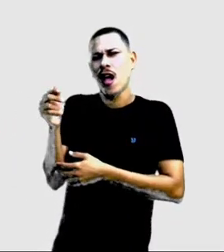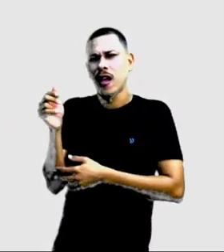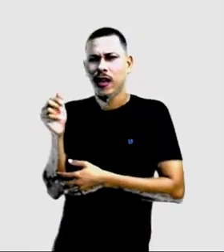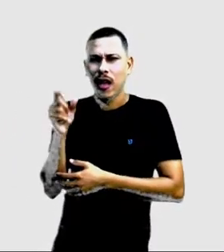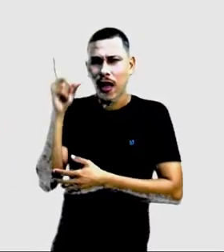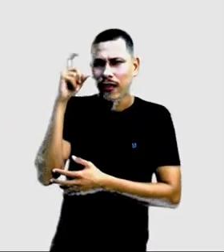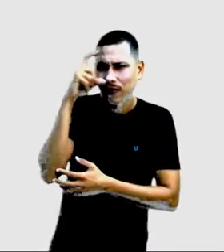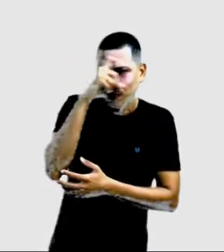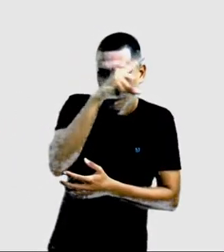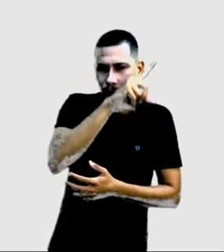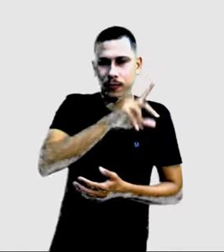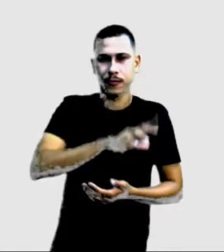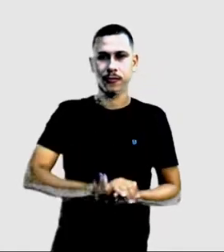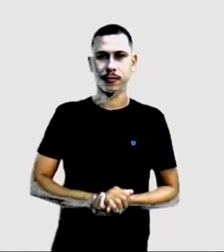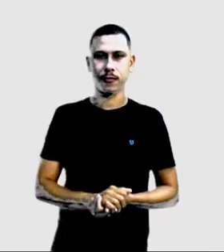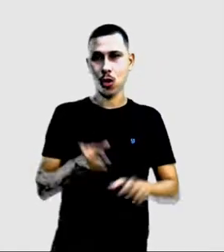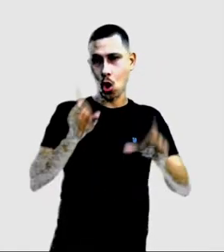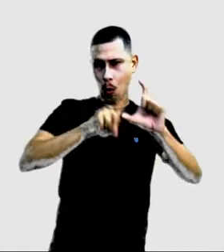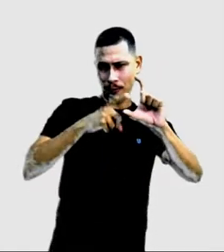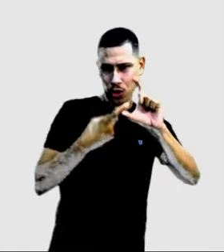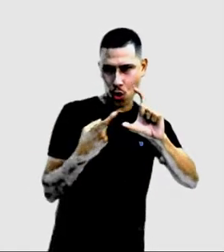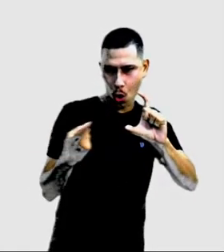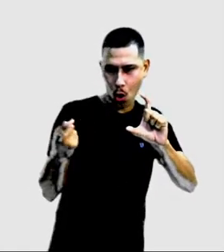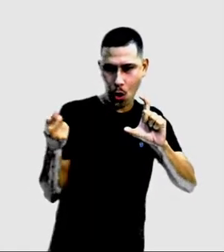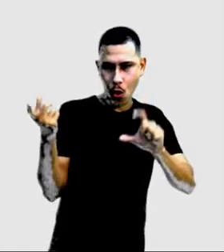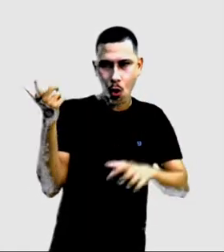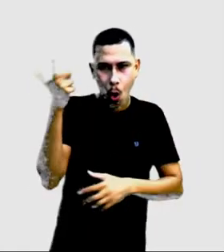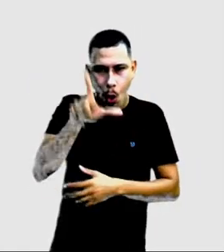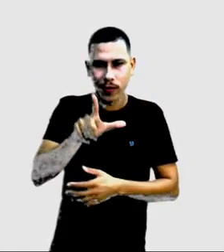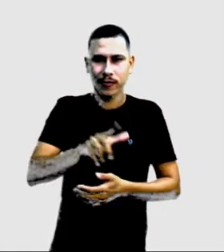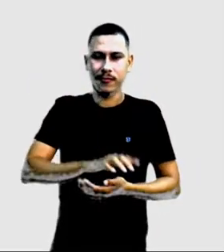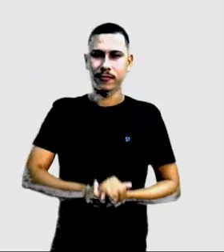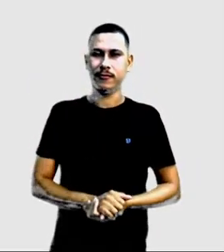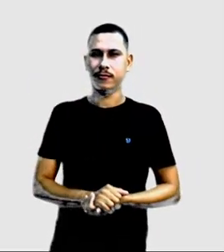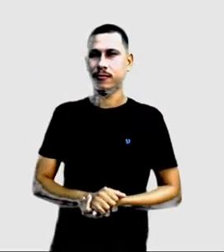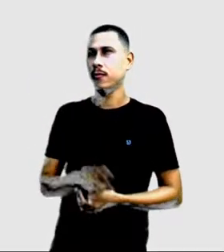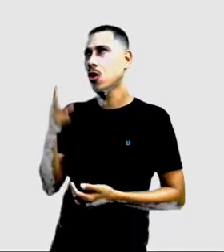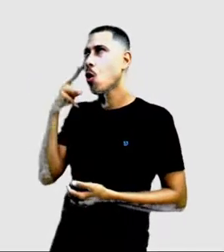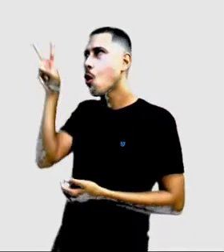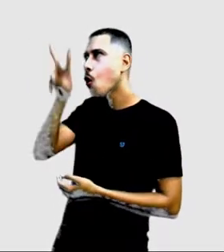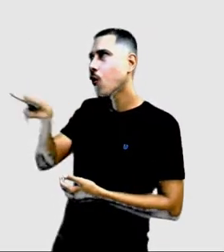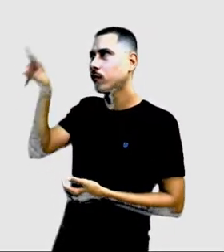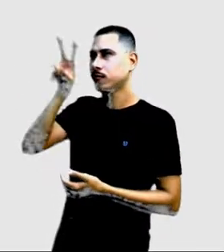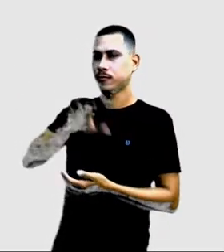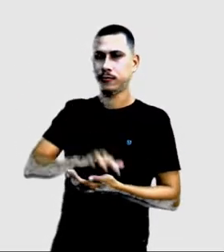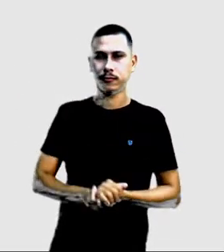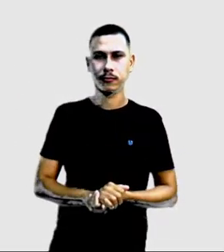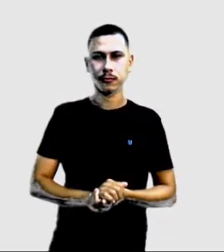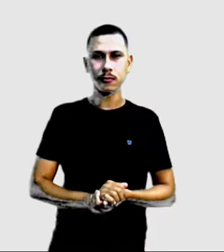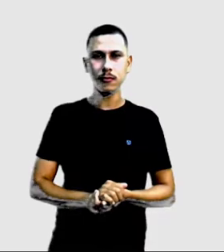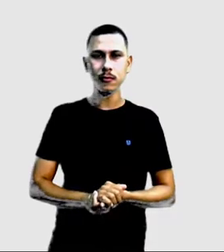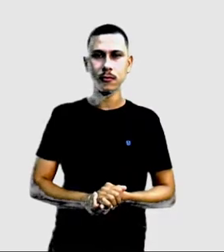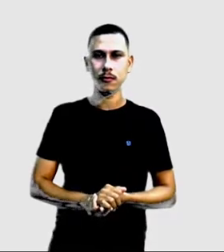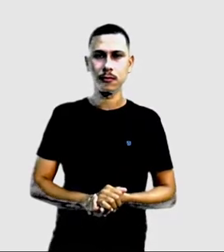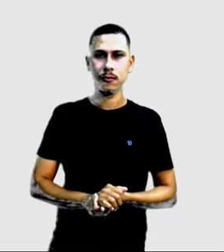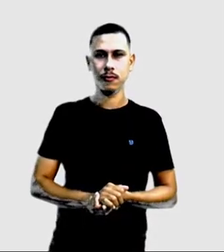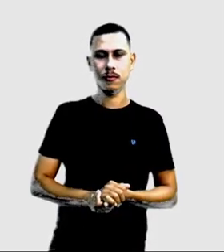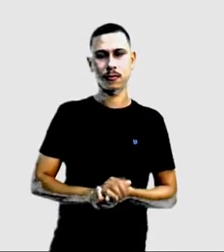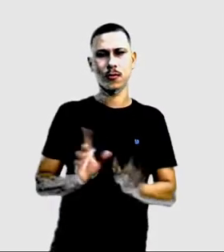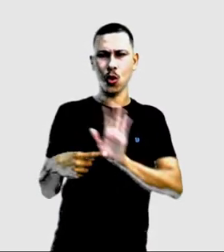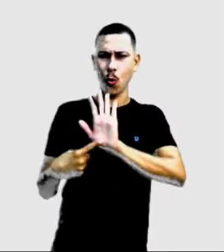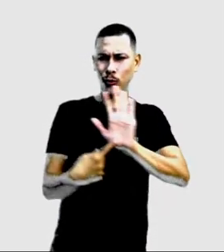vamos lá para a próxima expressão, que é to be a piece of cake, para indicar ser